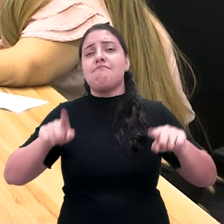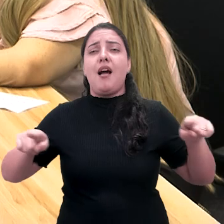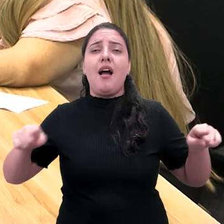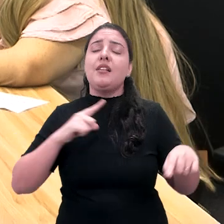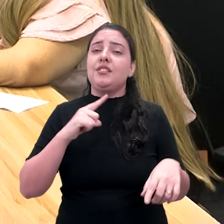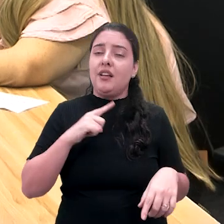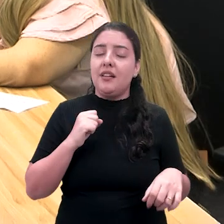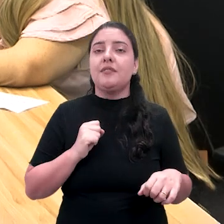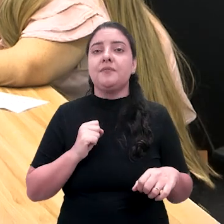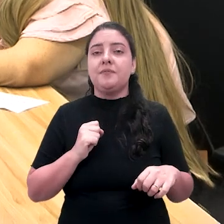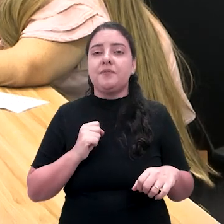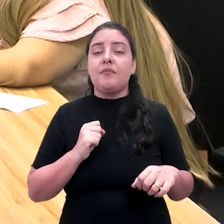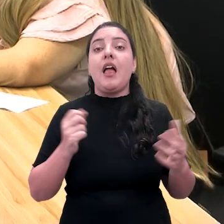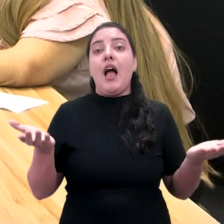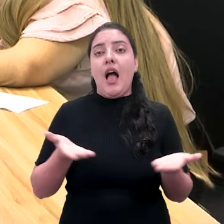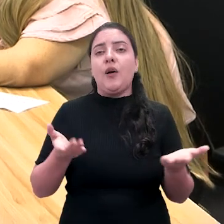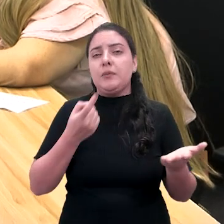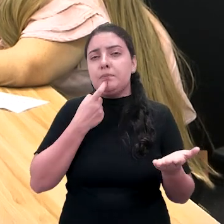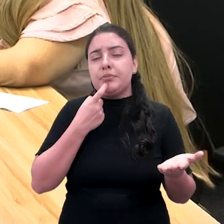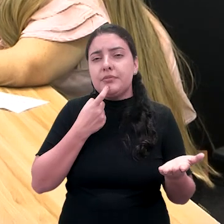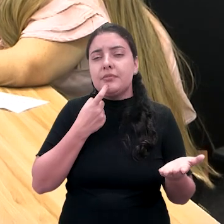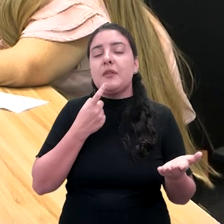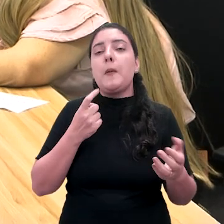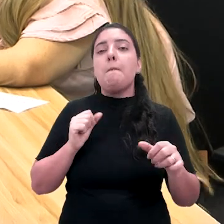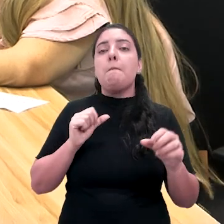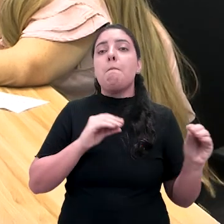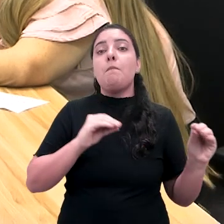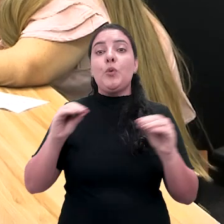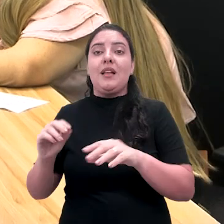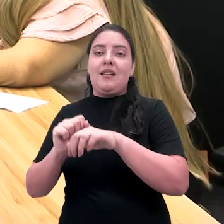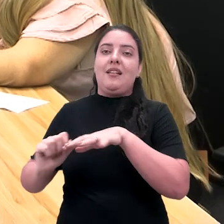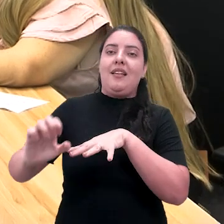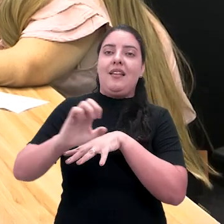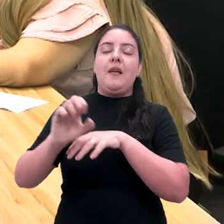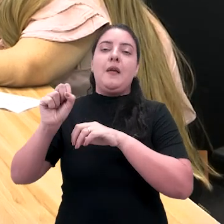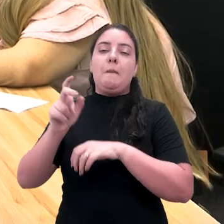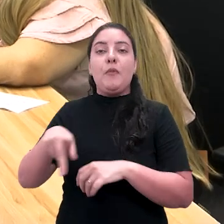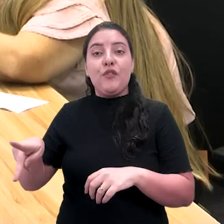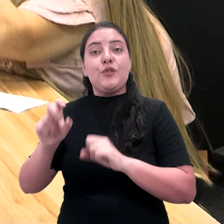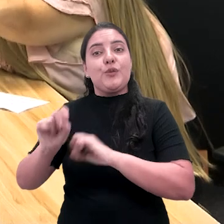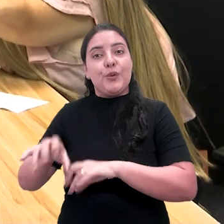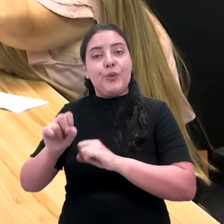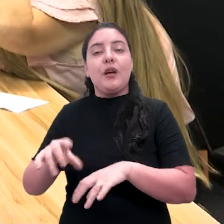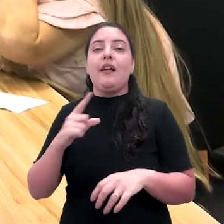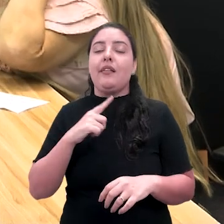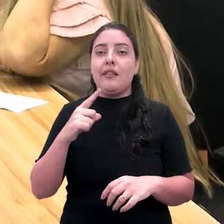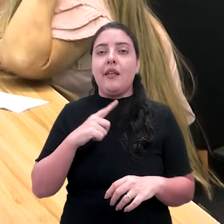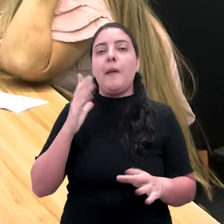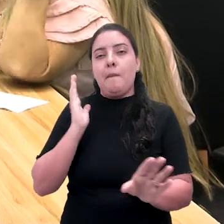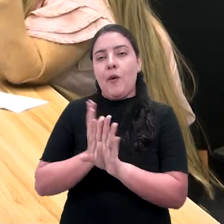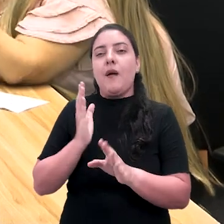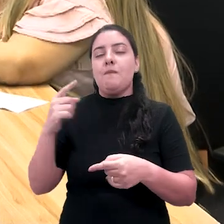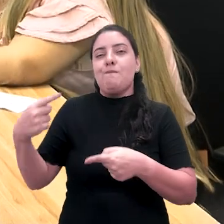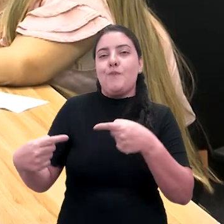mais. E agora, recente, eu mudei para o atendimento educacional especializado, né? Teve toda uma